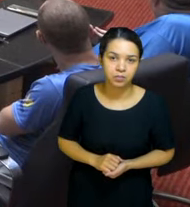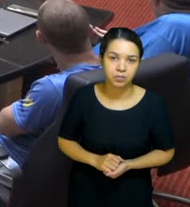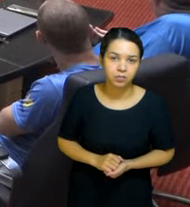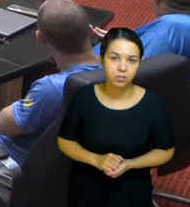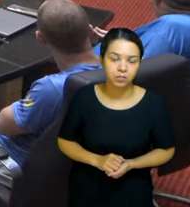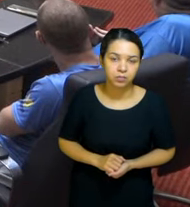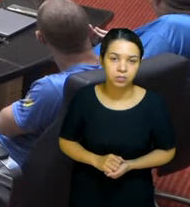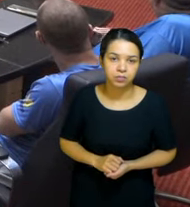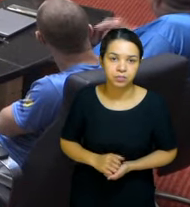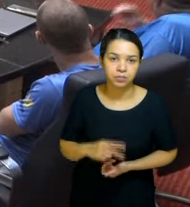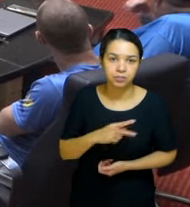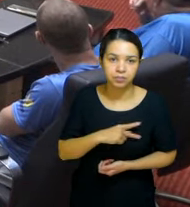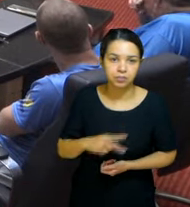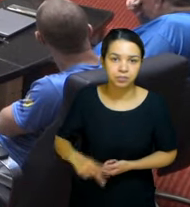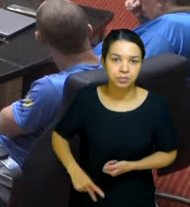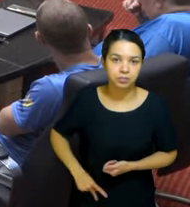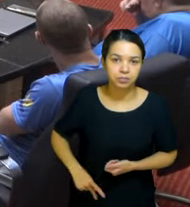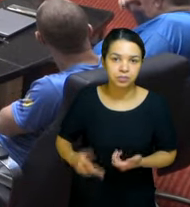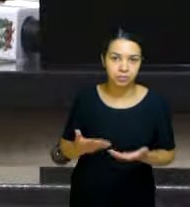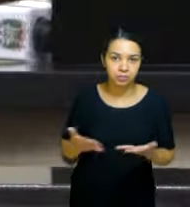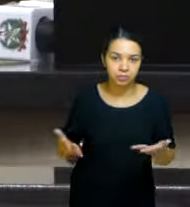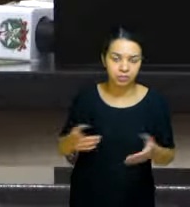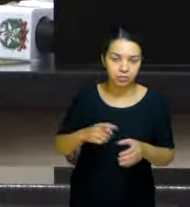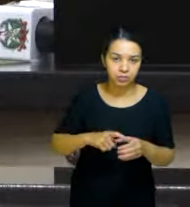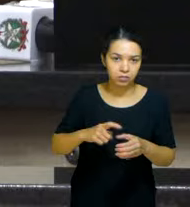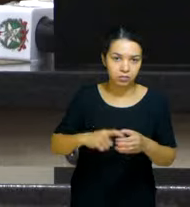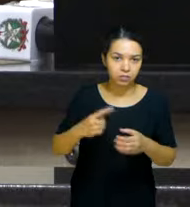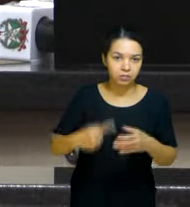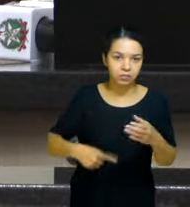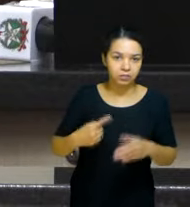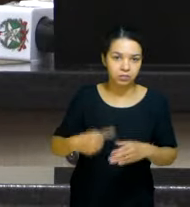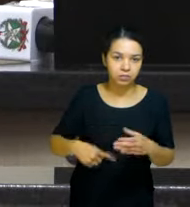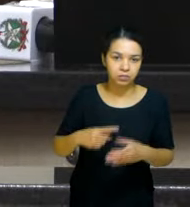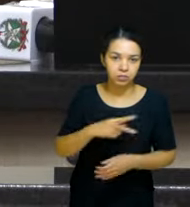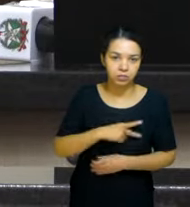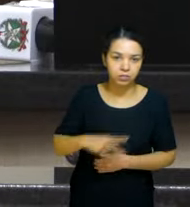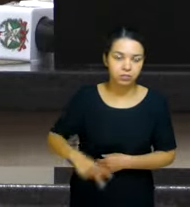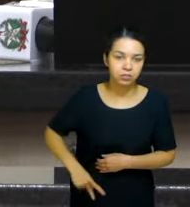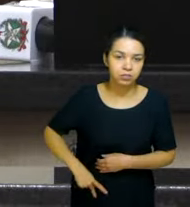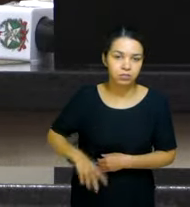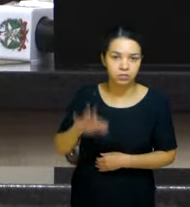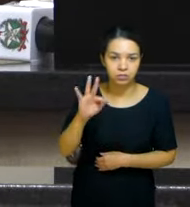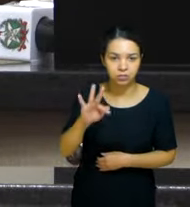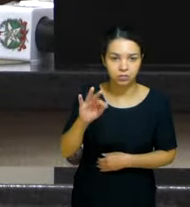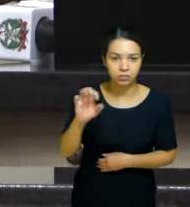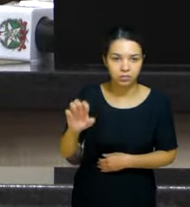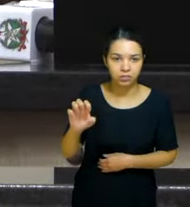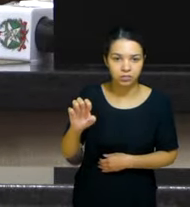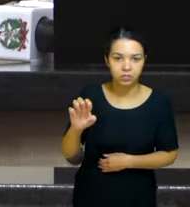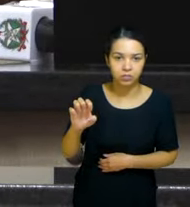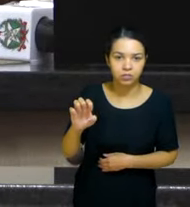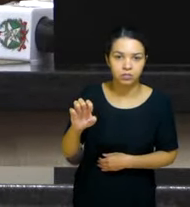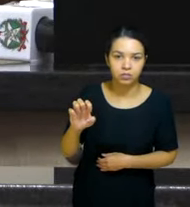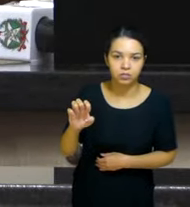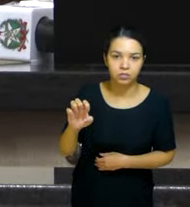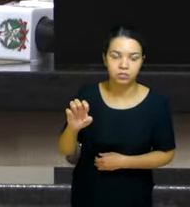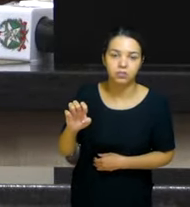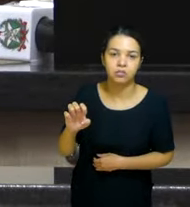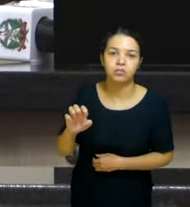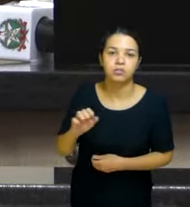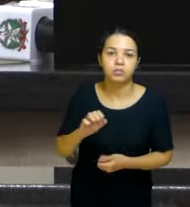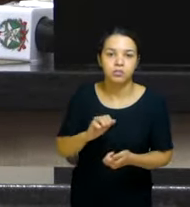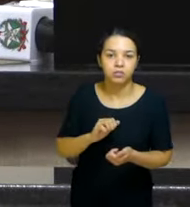Senhor presidente, demais integrantes da comissão, presidente da FESPORT, Freiberg, presidentes